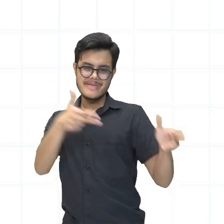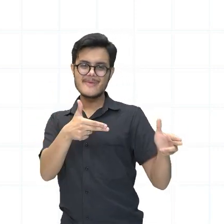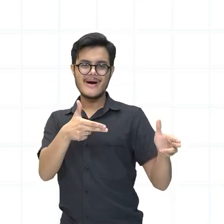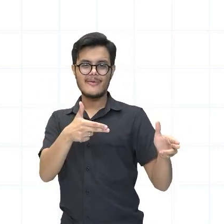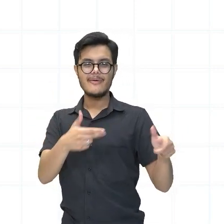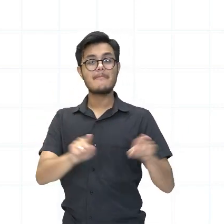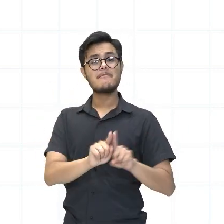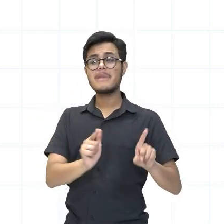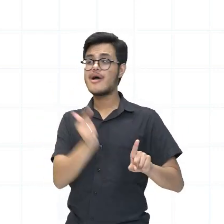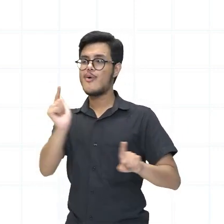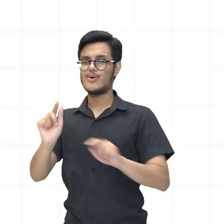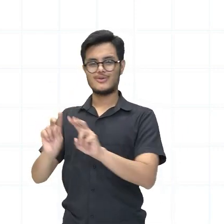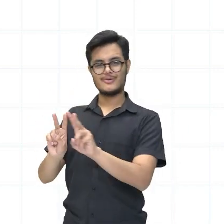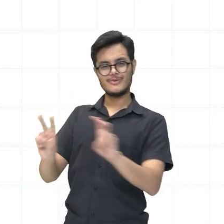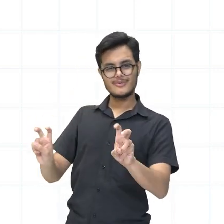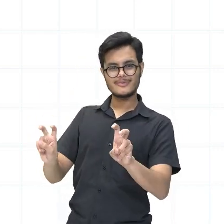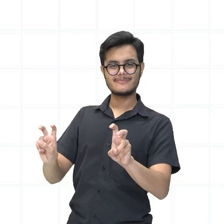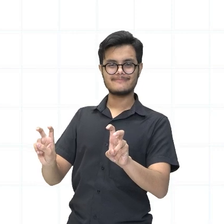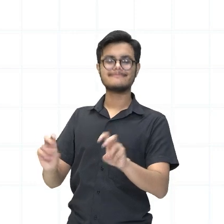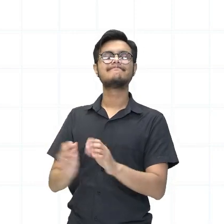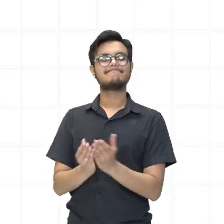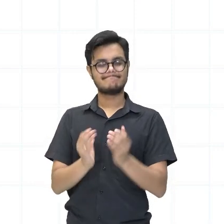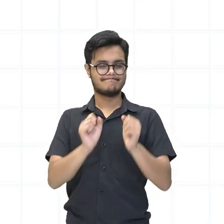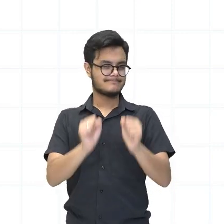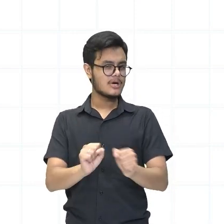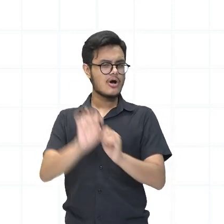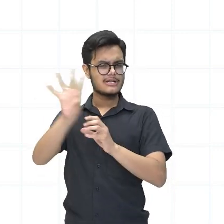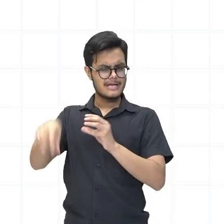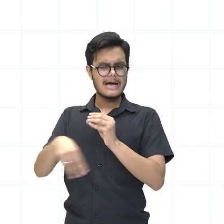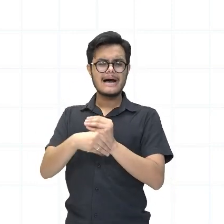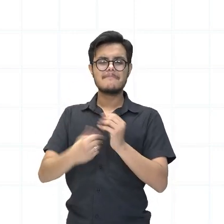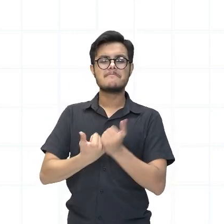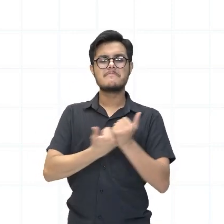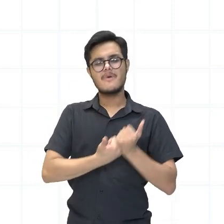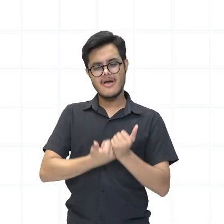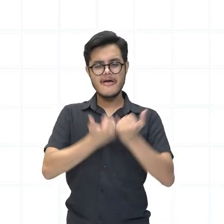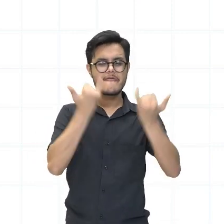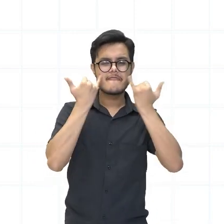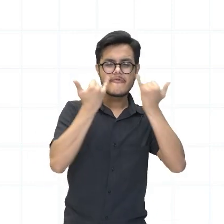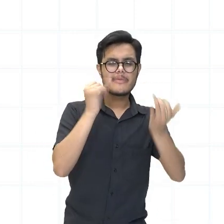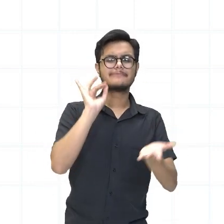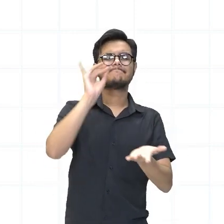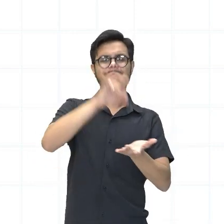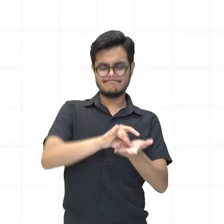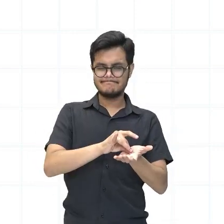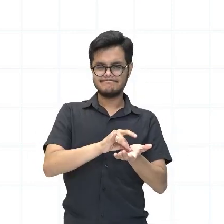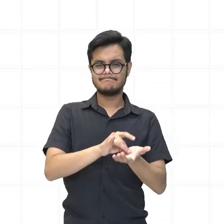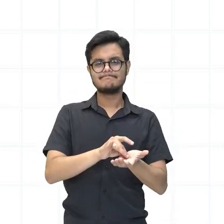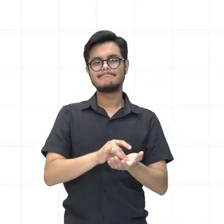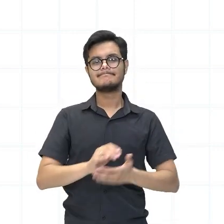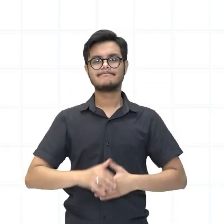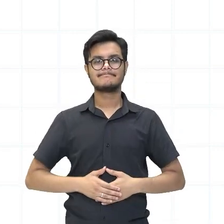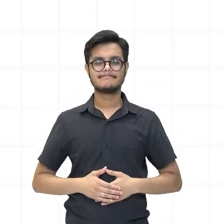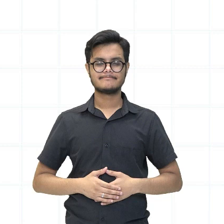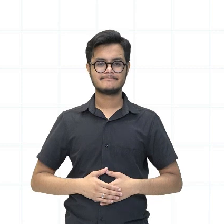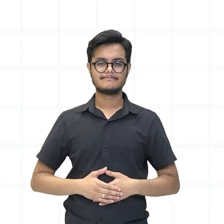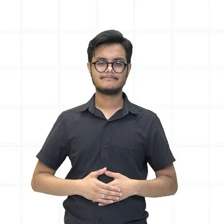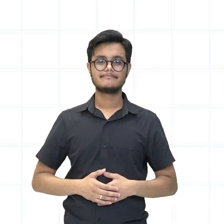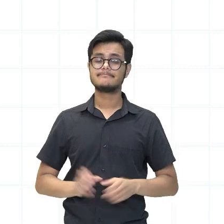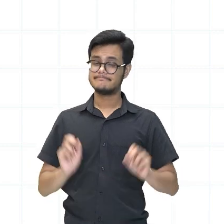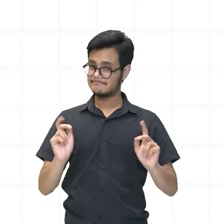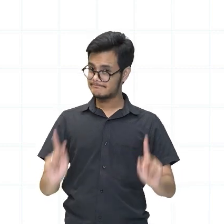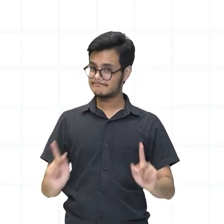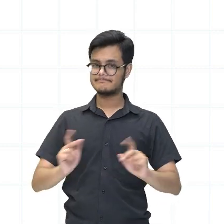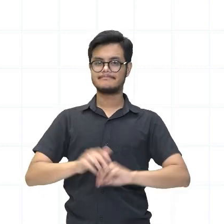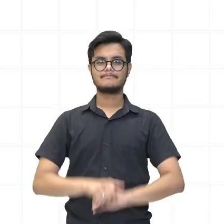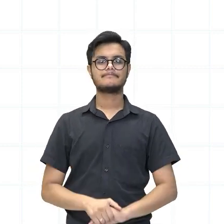tema principal, as mudanças, que irão complementar, que irão trazer também mais informações sobre esse sofrimento das populações